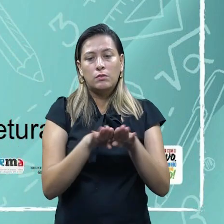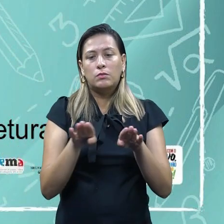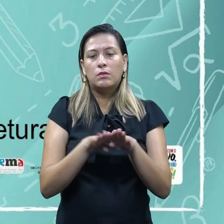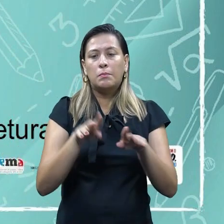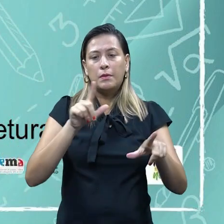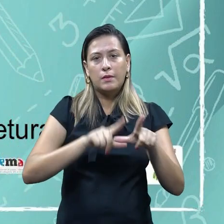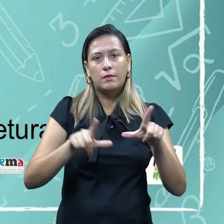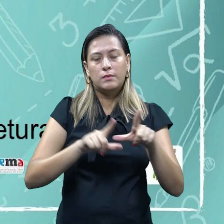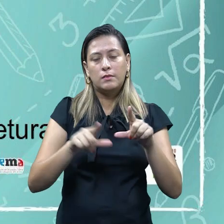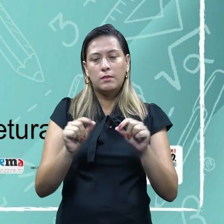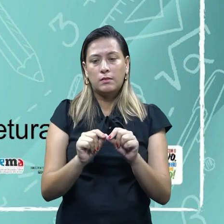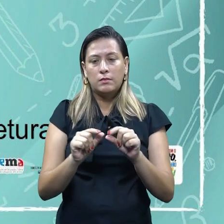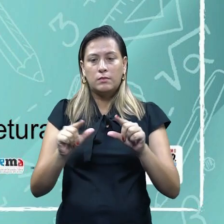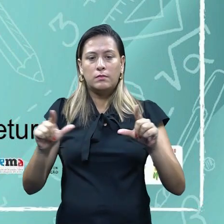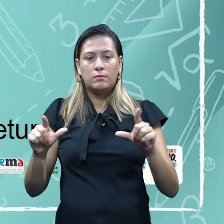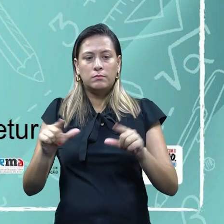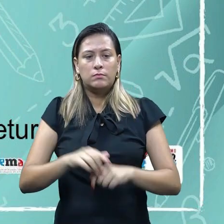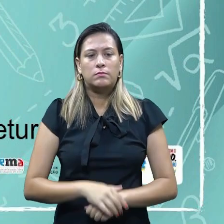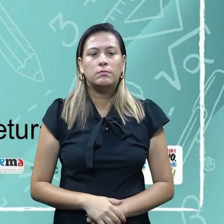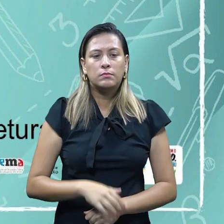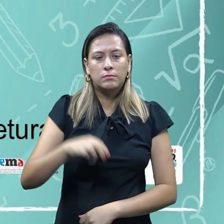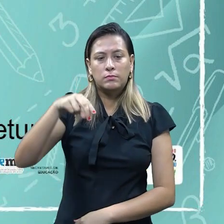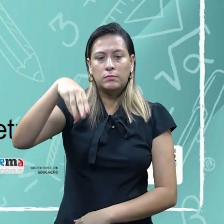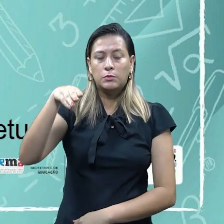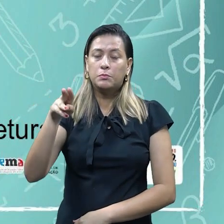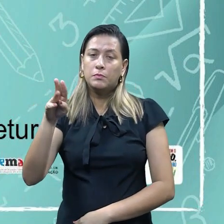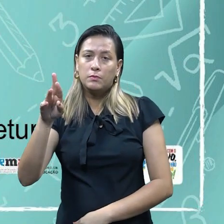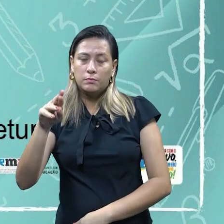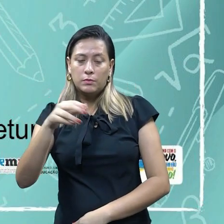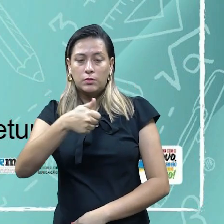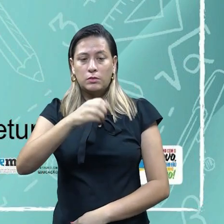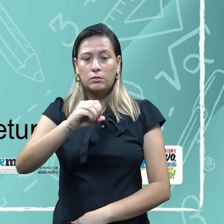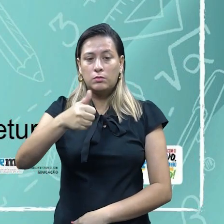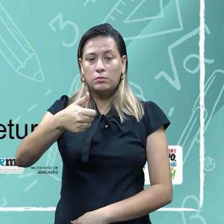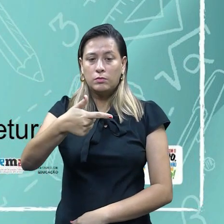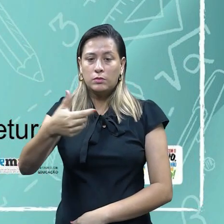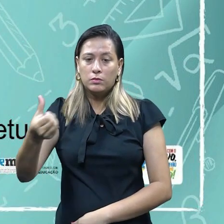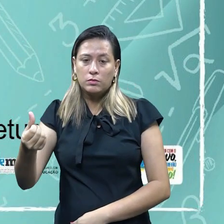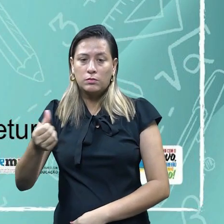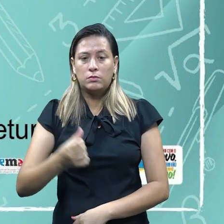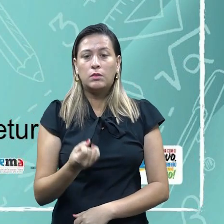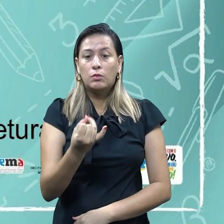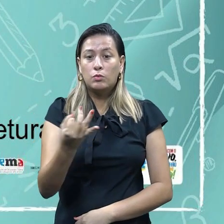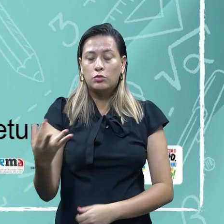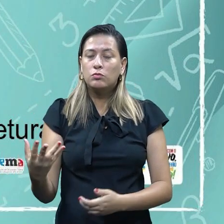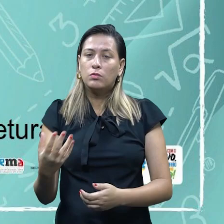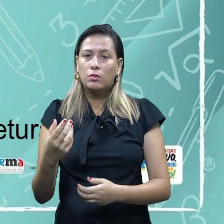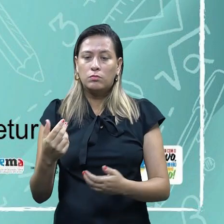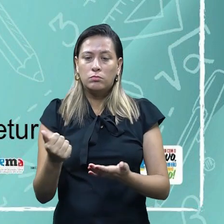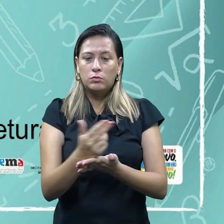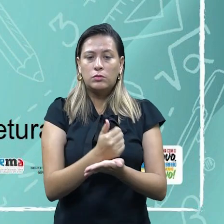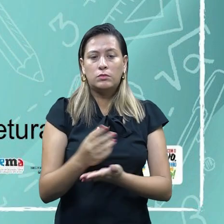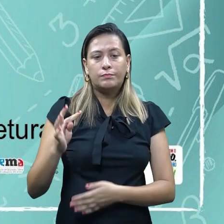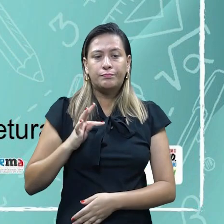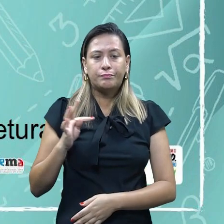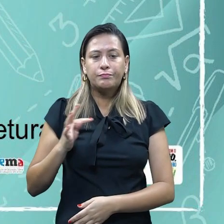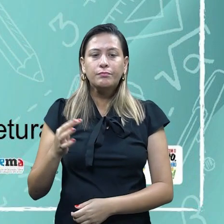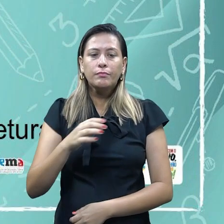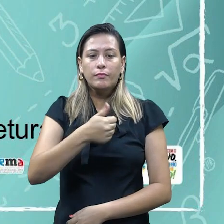dimensões. NBR 10126, contagem de desenho técnico.